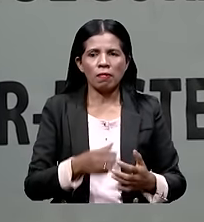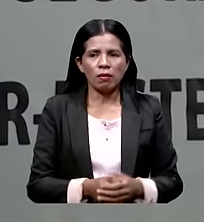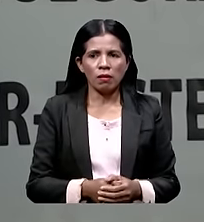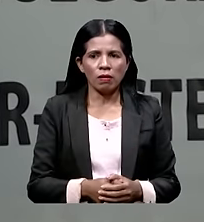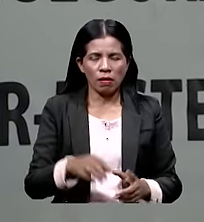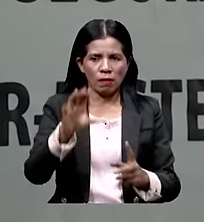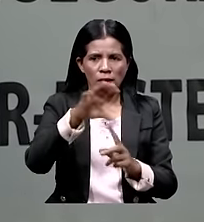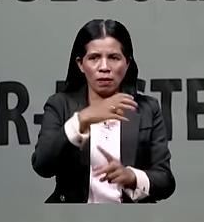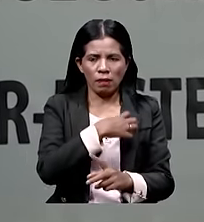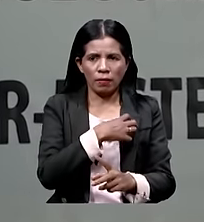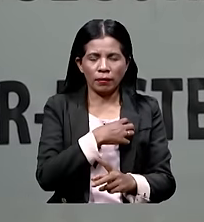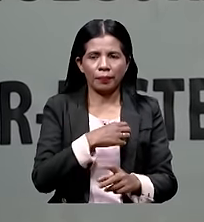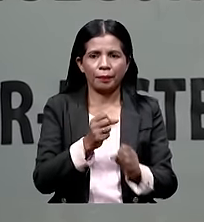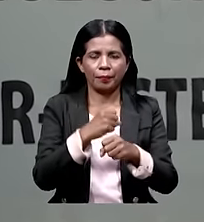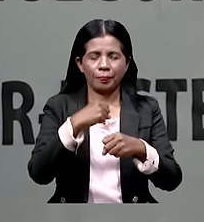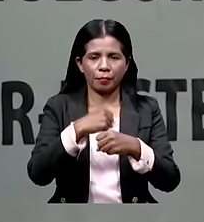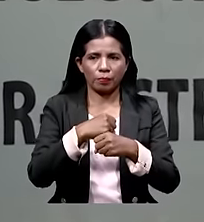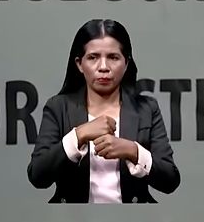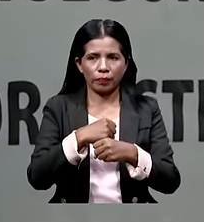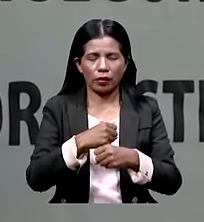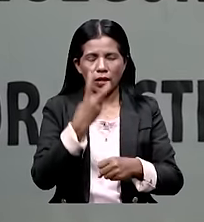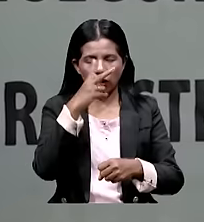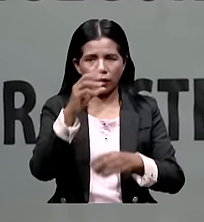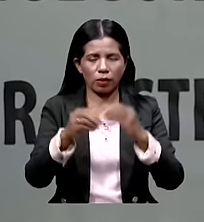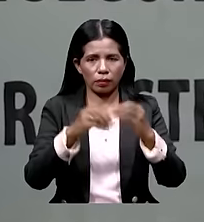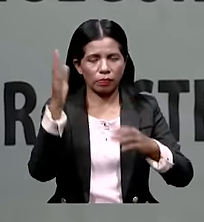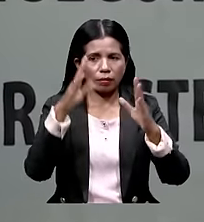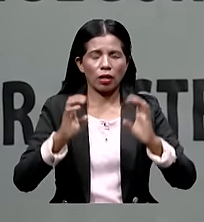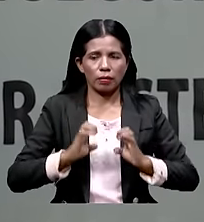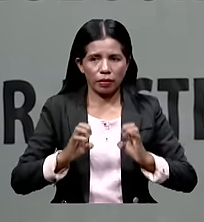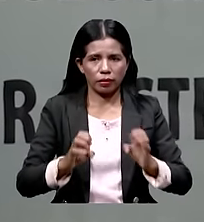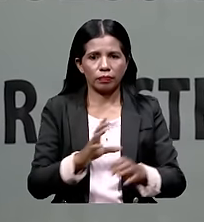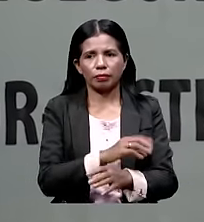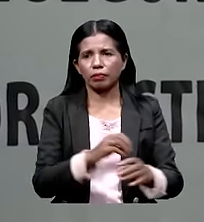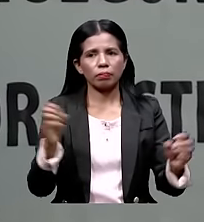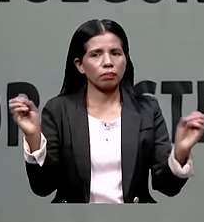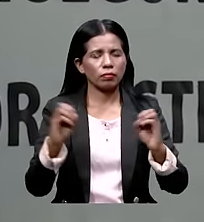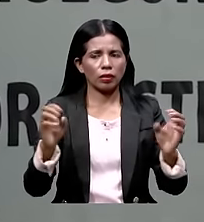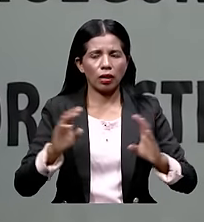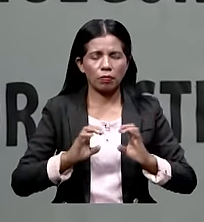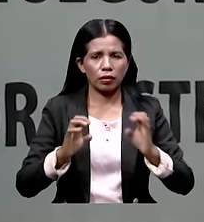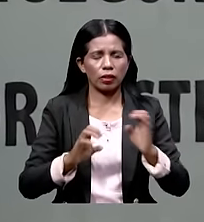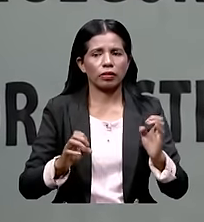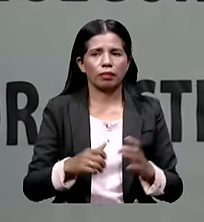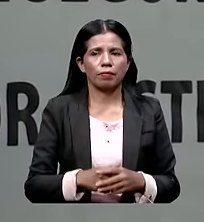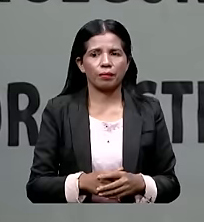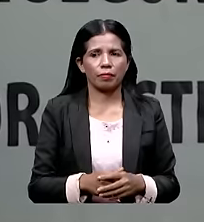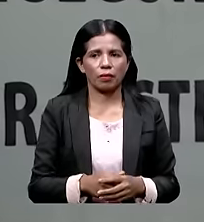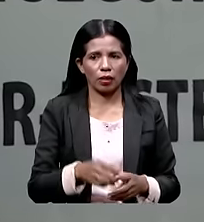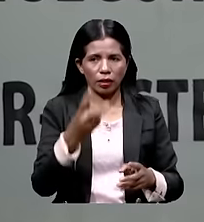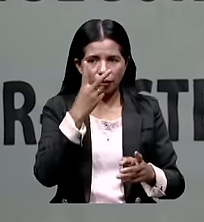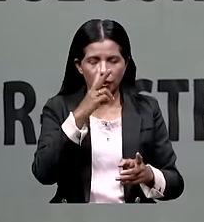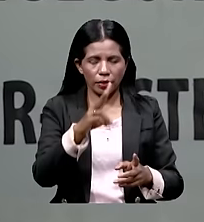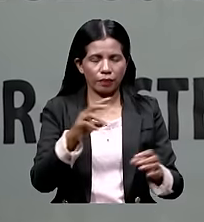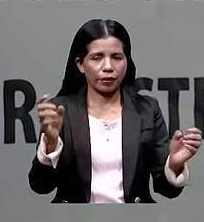komando kunjunta ne kria ya ya suntu ne be makia emergencia evik saune la ose be emergencia da evik saune